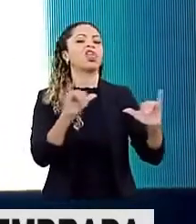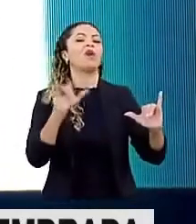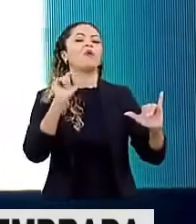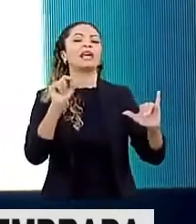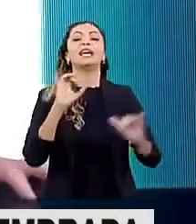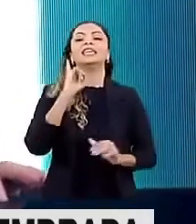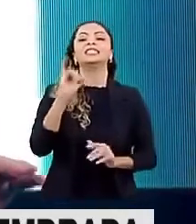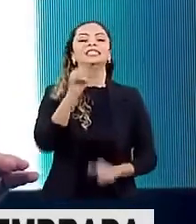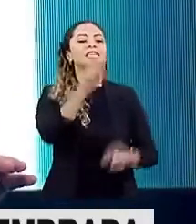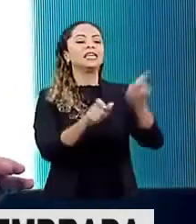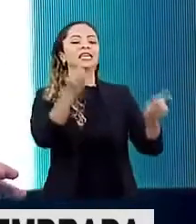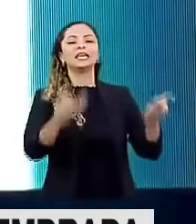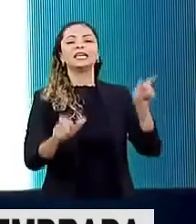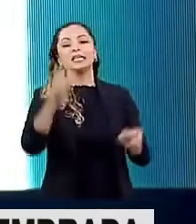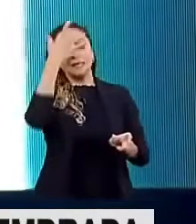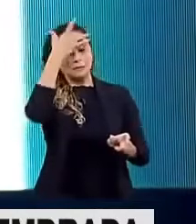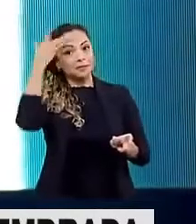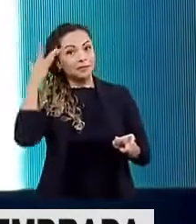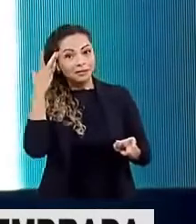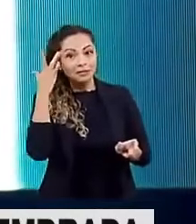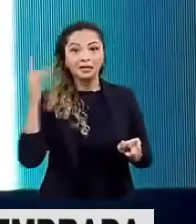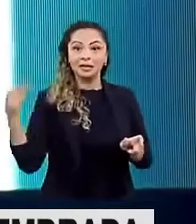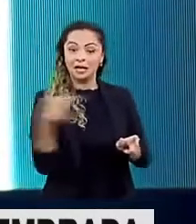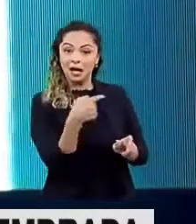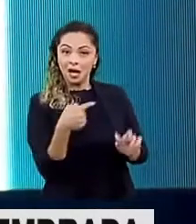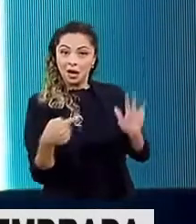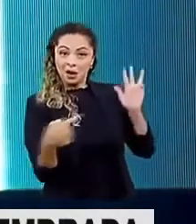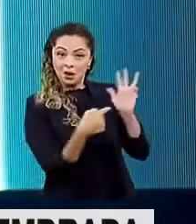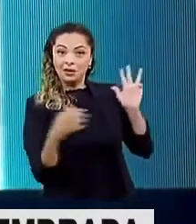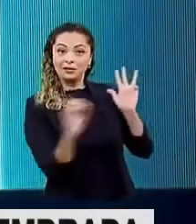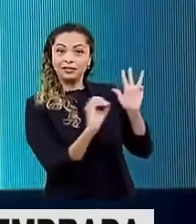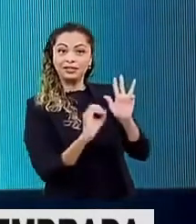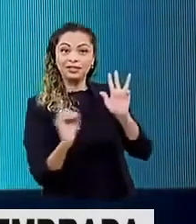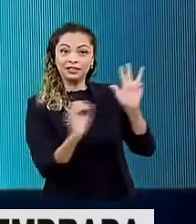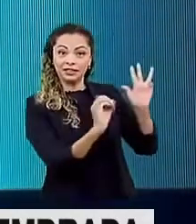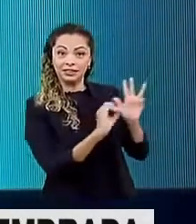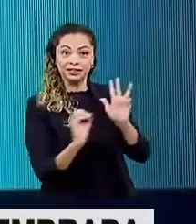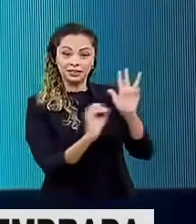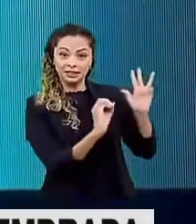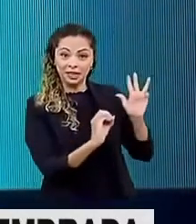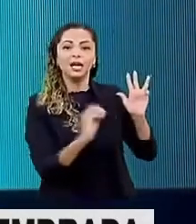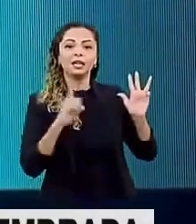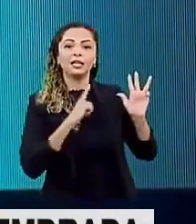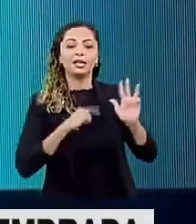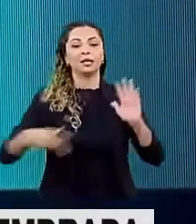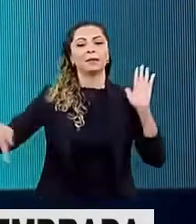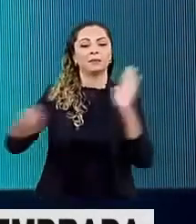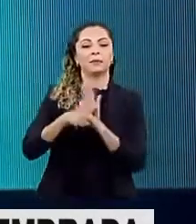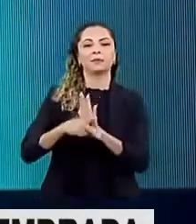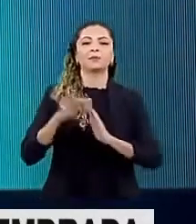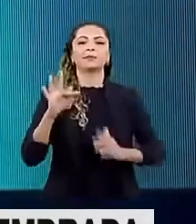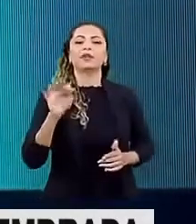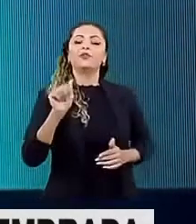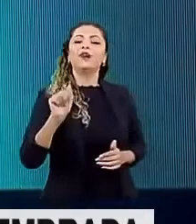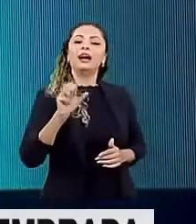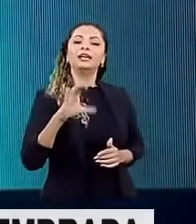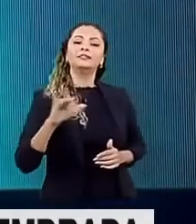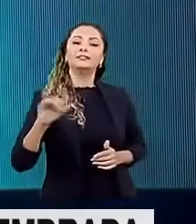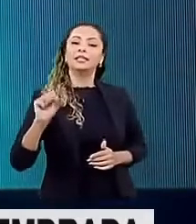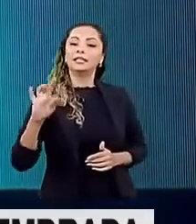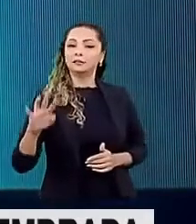for Lula é fascista. E ele tem a oportunidade de caracterizar de fascista o Bolsonaro. E, ao invés de vir aqui,